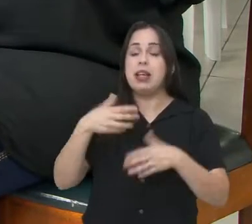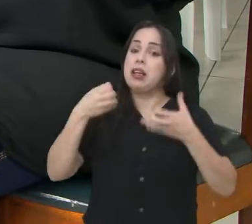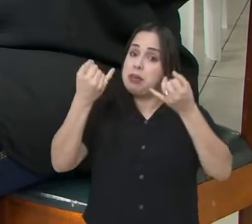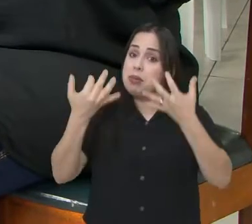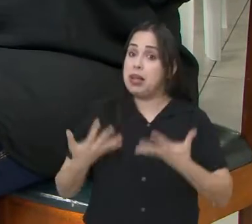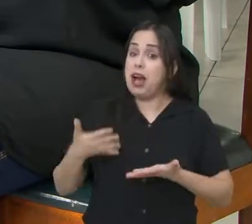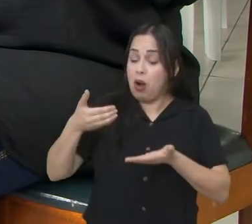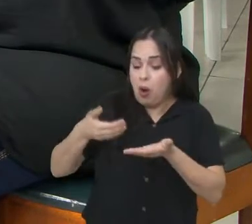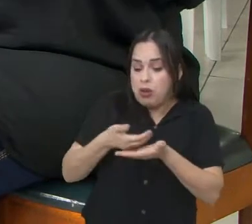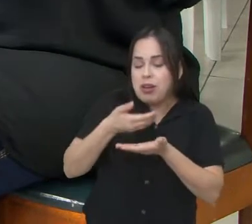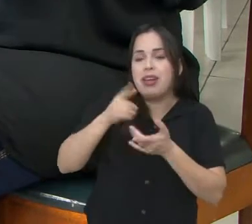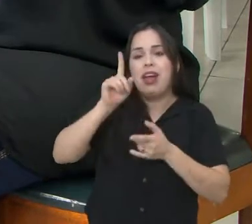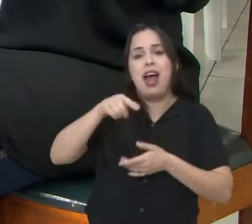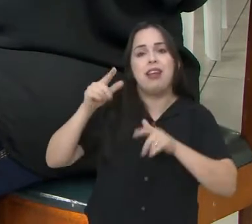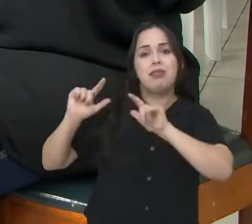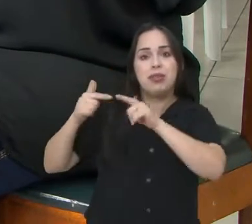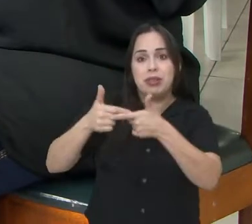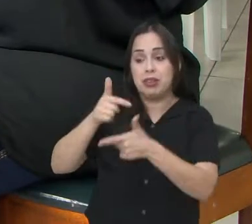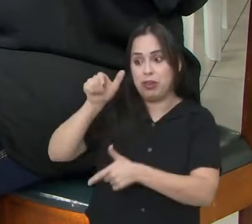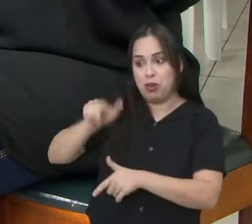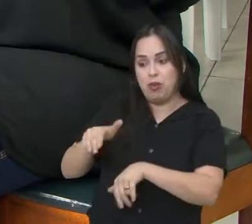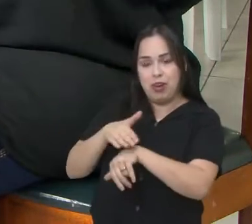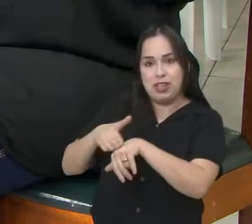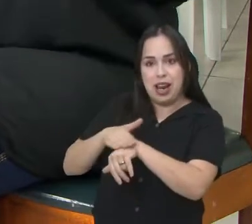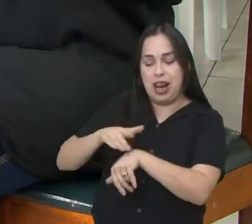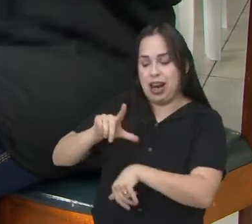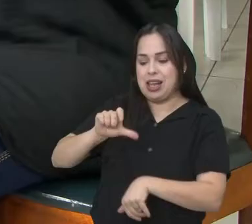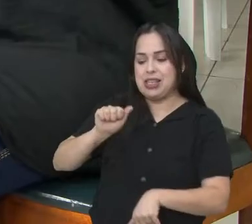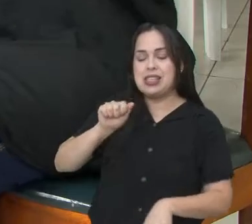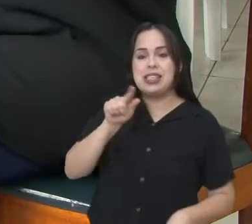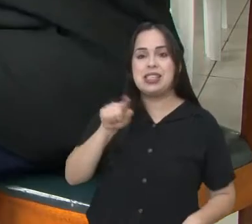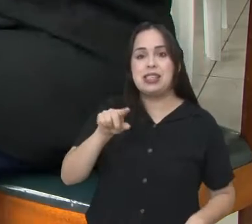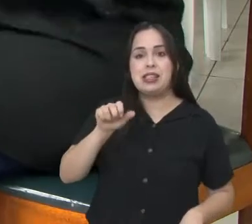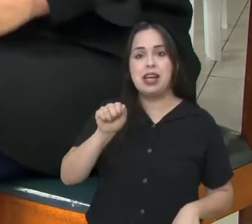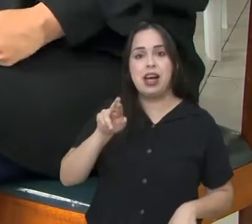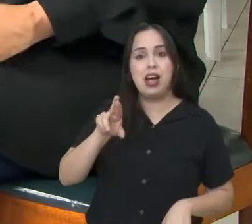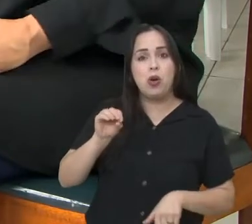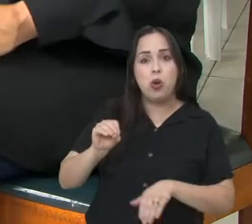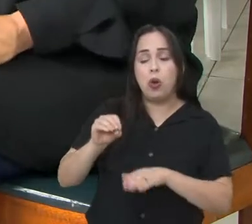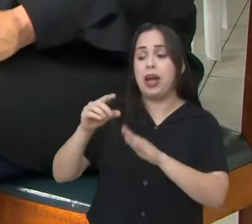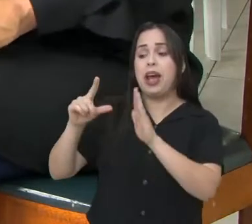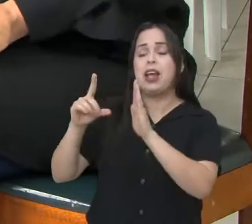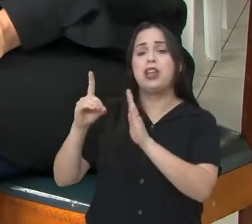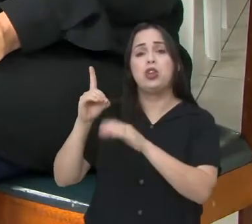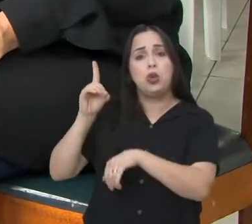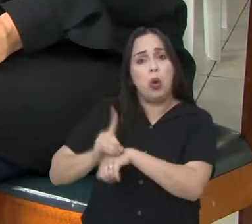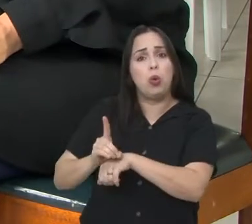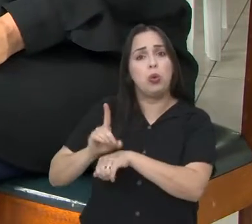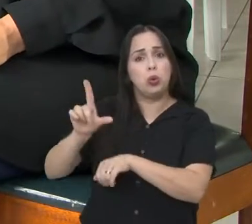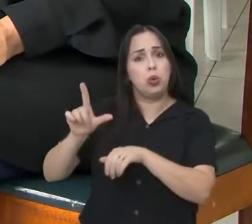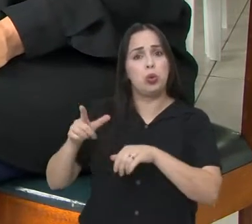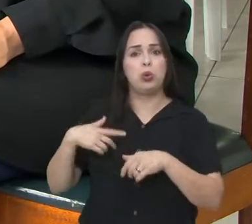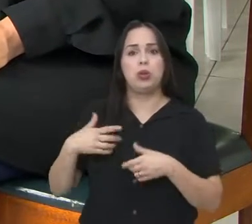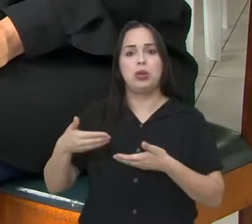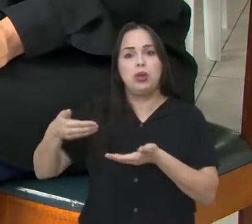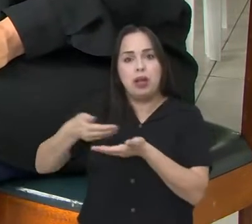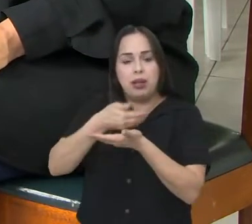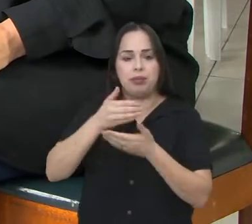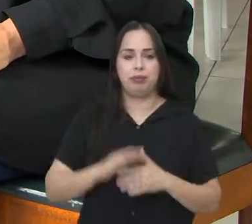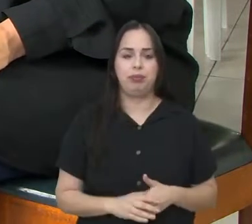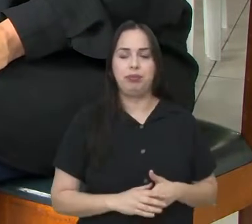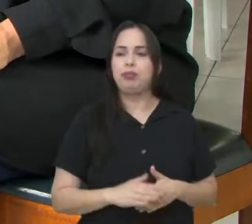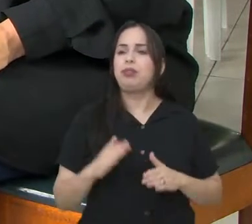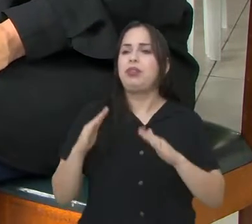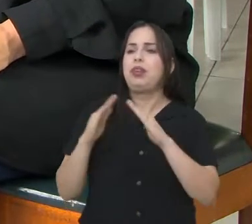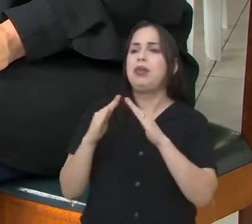gente vai conversar com o Lázaro, que é proprietário do Caldinho São Dimas. Há quanto tempo você está aqui em São José, Lázaro? Em São